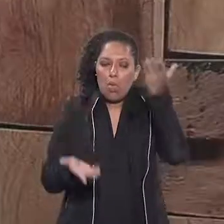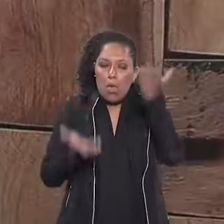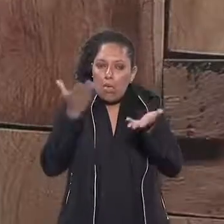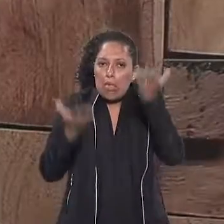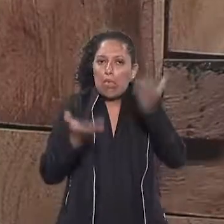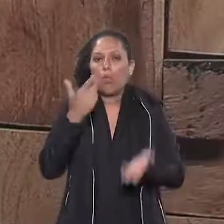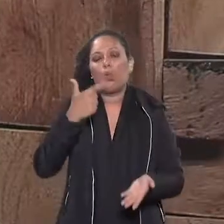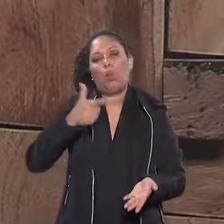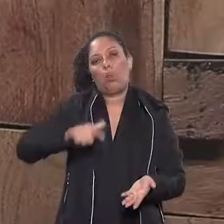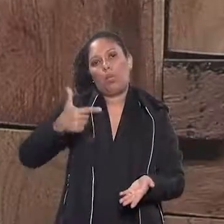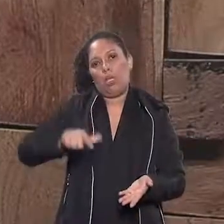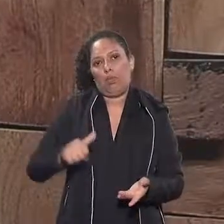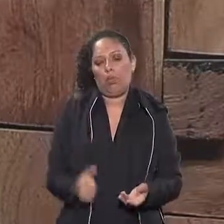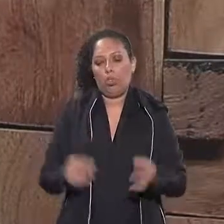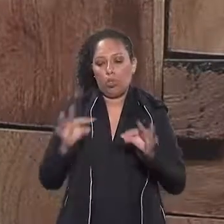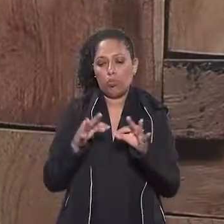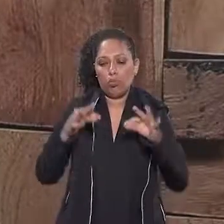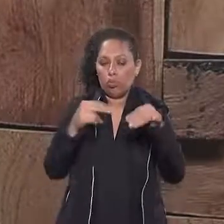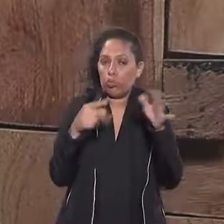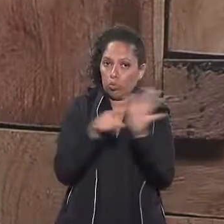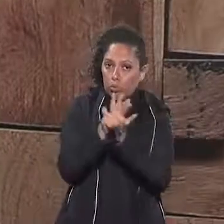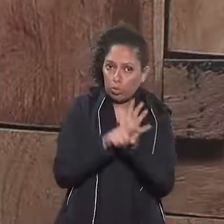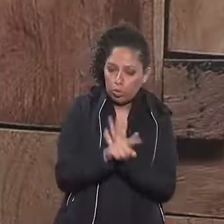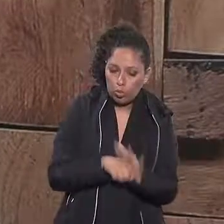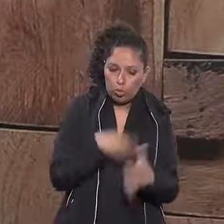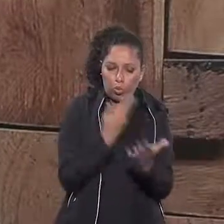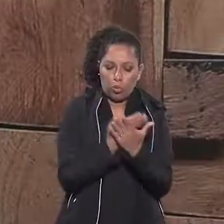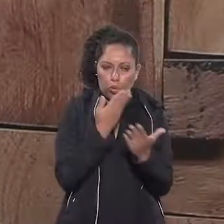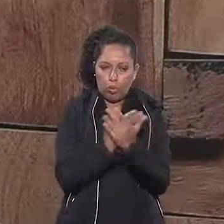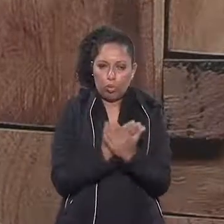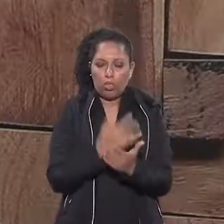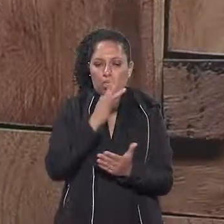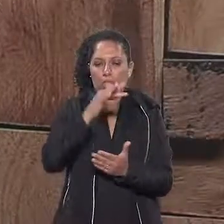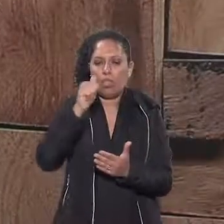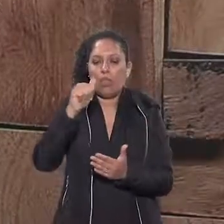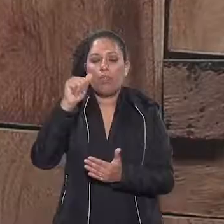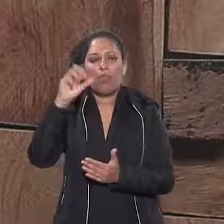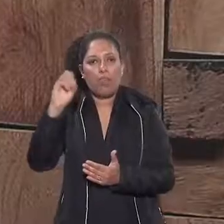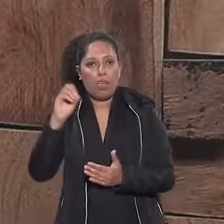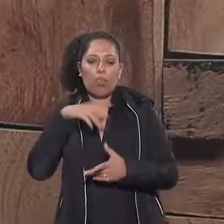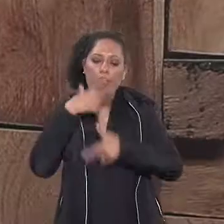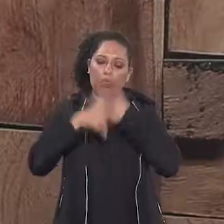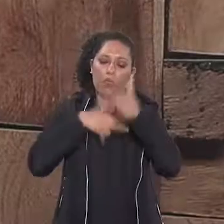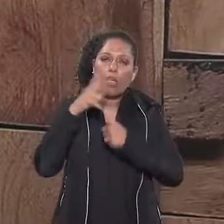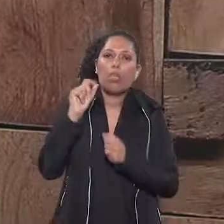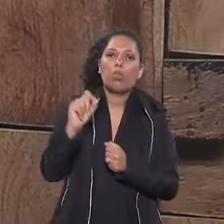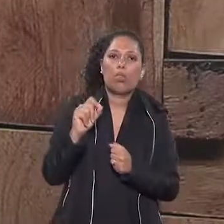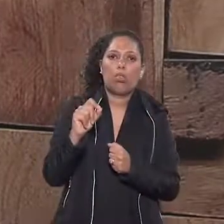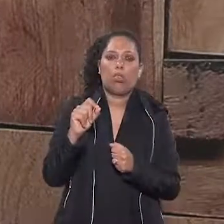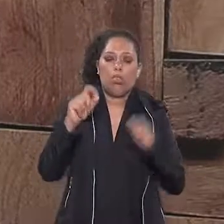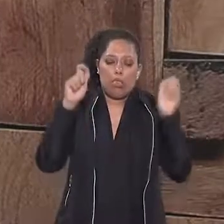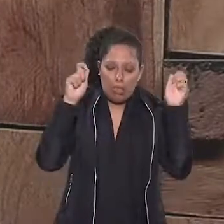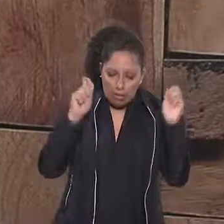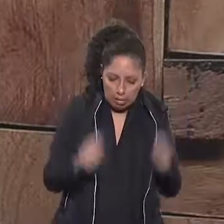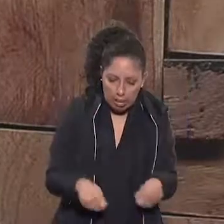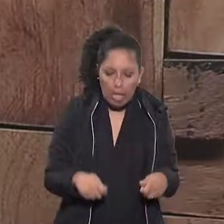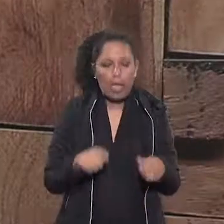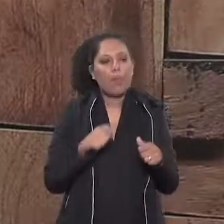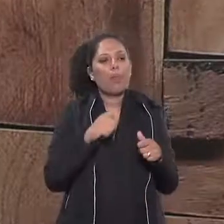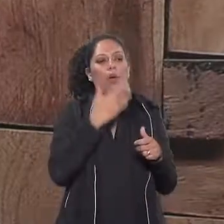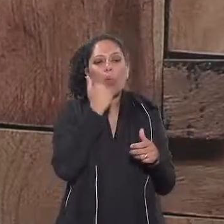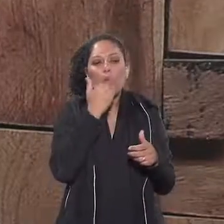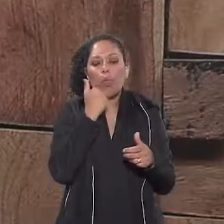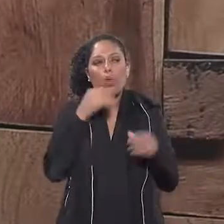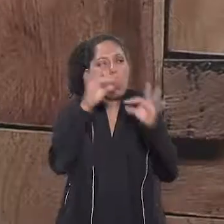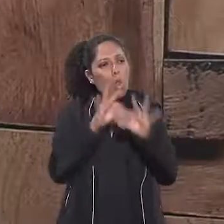Então, toda a pesquisa hoje em dia, estudos da FAO, indicam que é possível alimentar